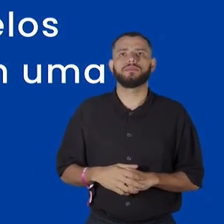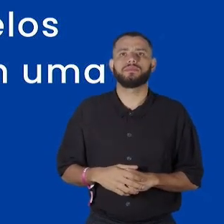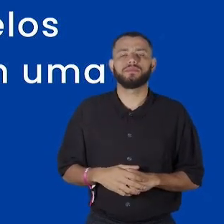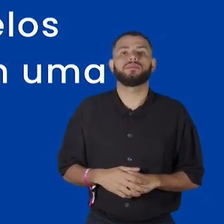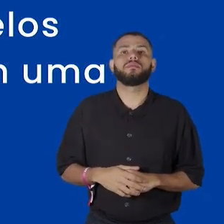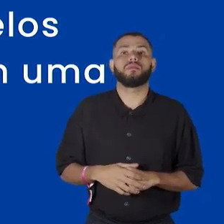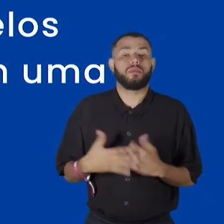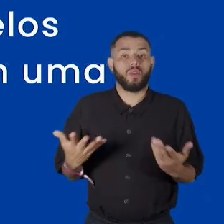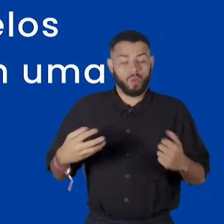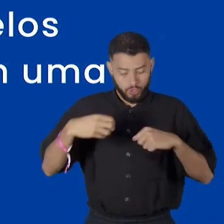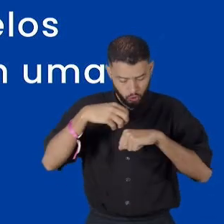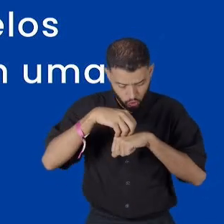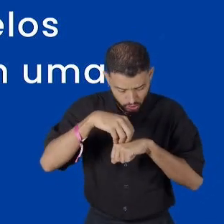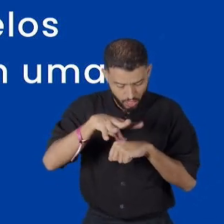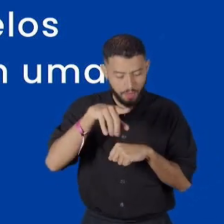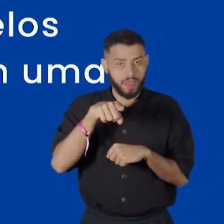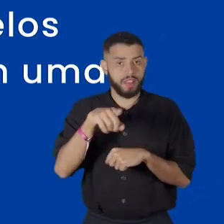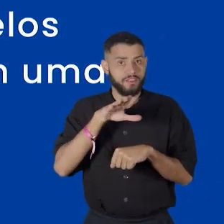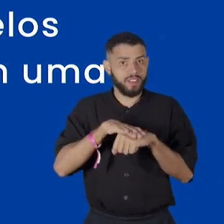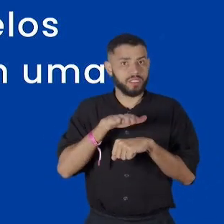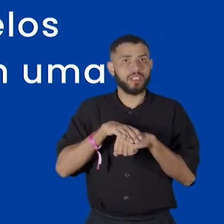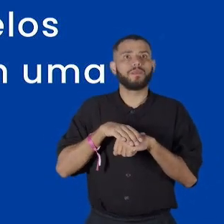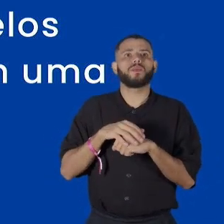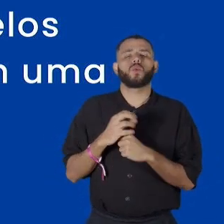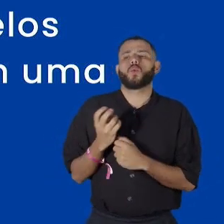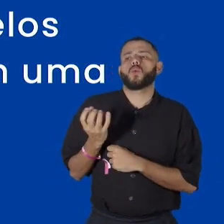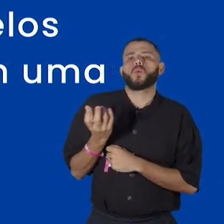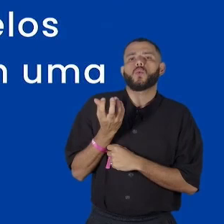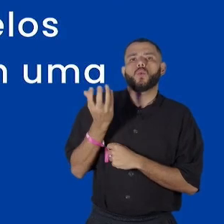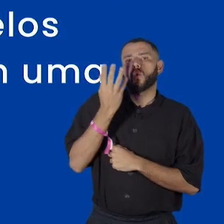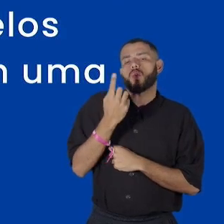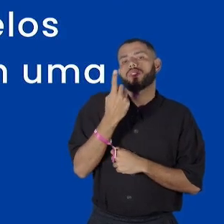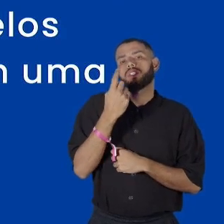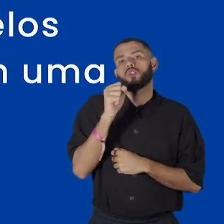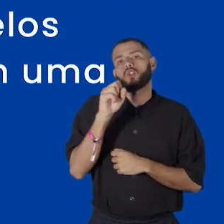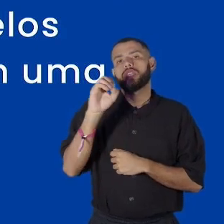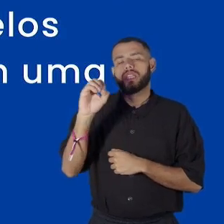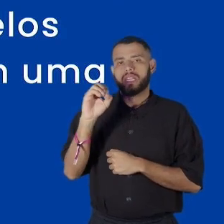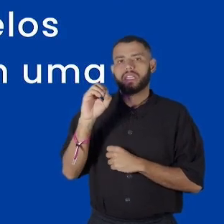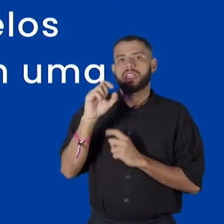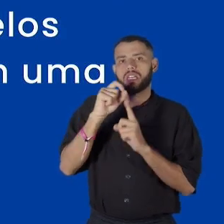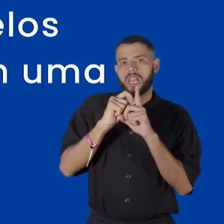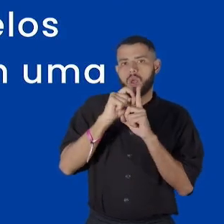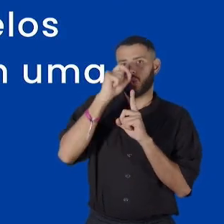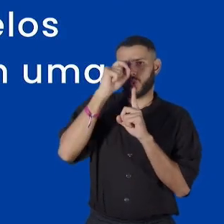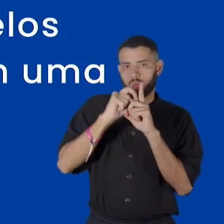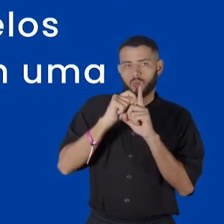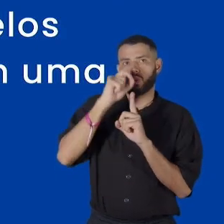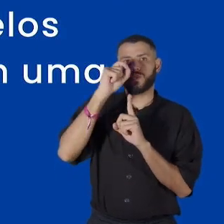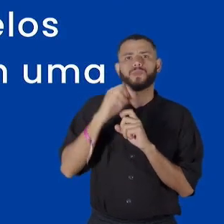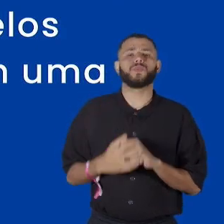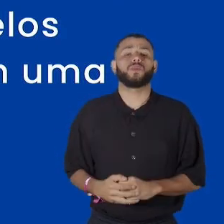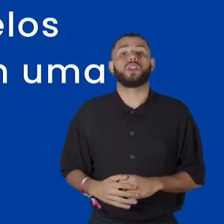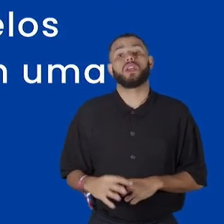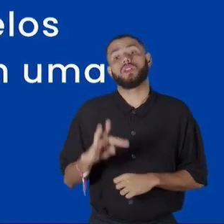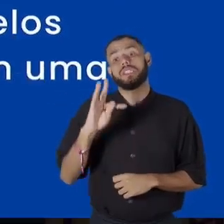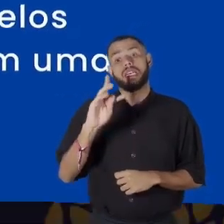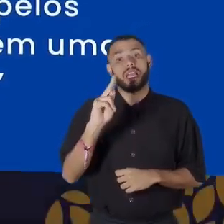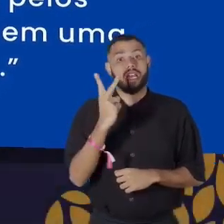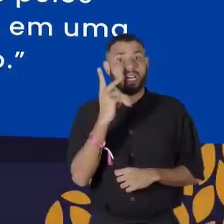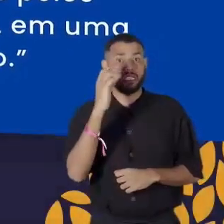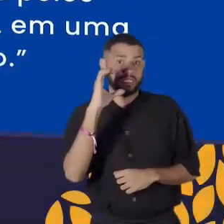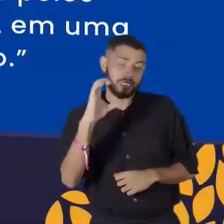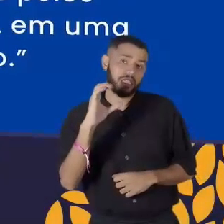Foi indicado para eles fazerem também no vaporizador, na média de 180 graus. E esse THC de grau farmacêutico